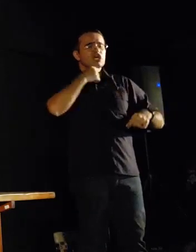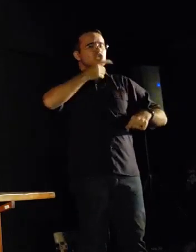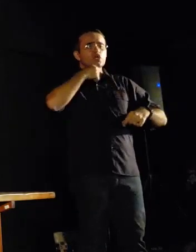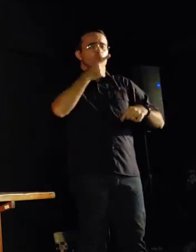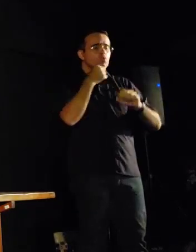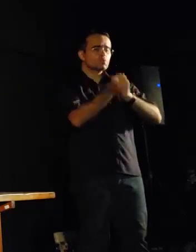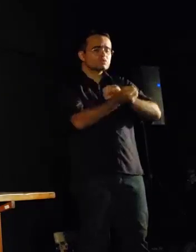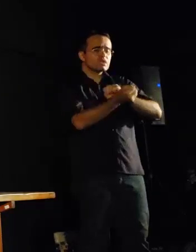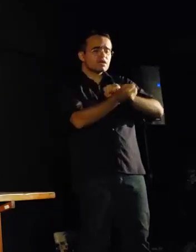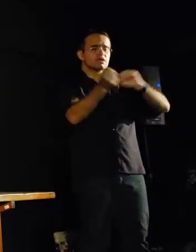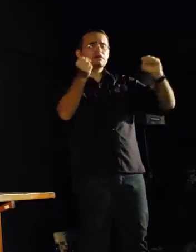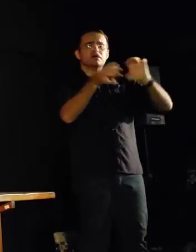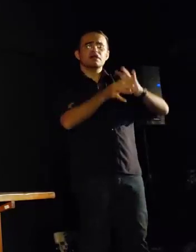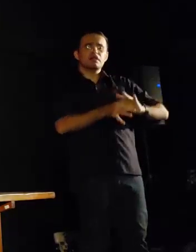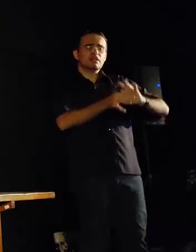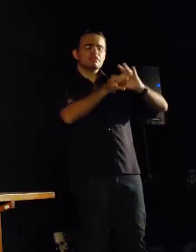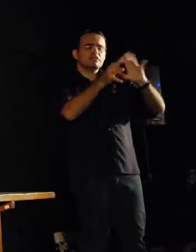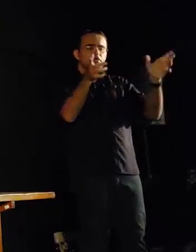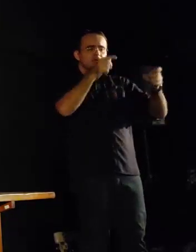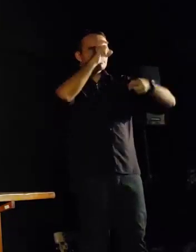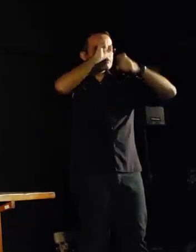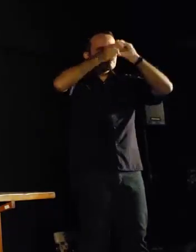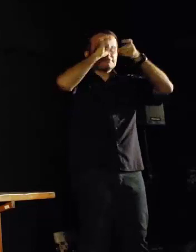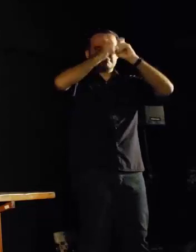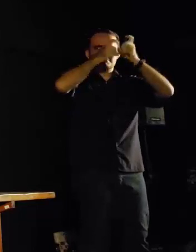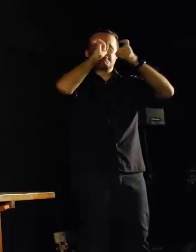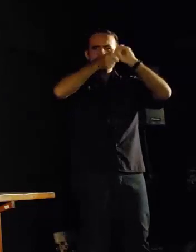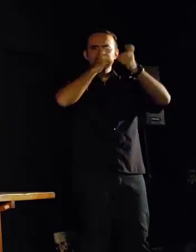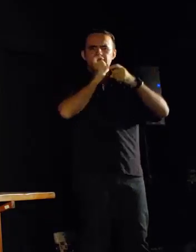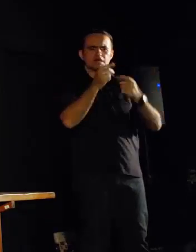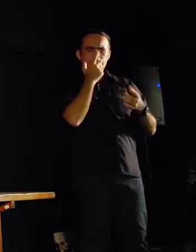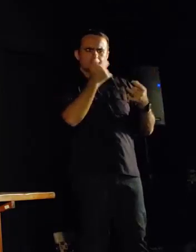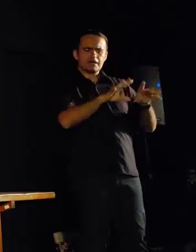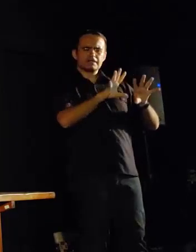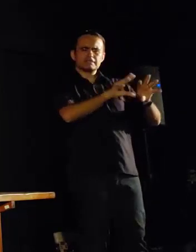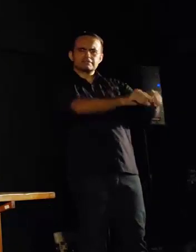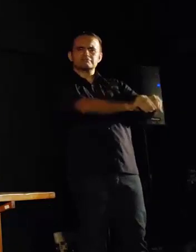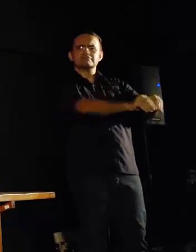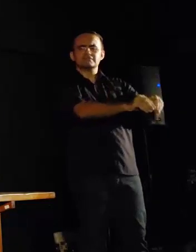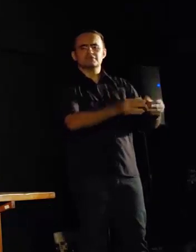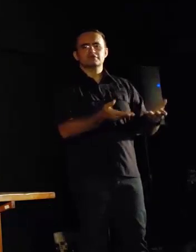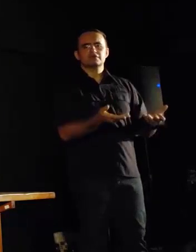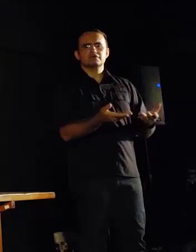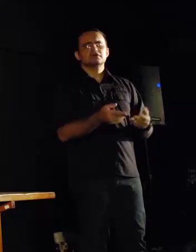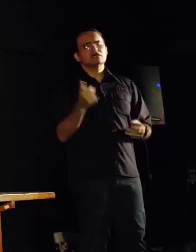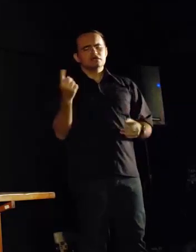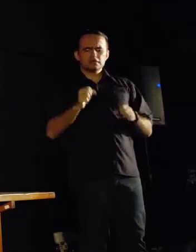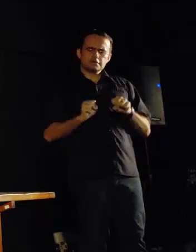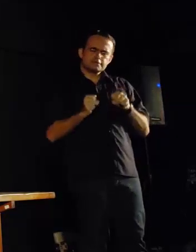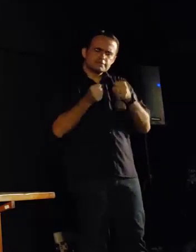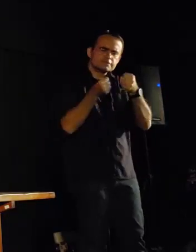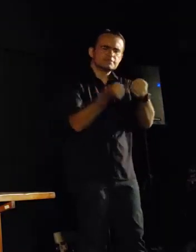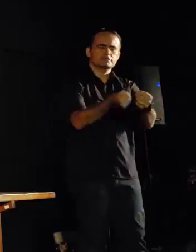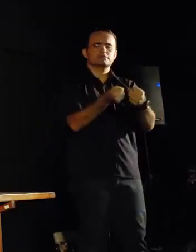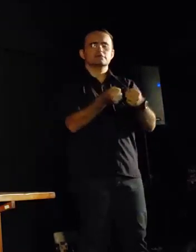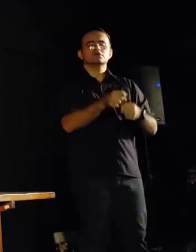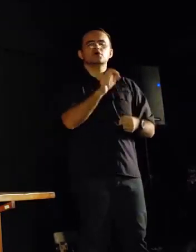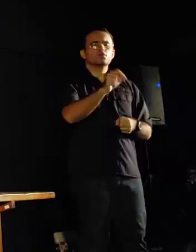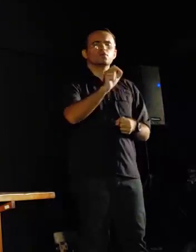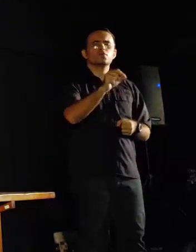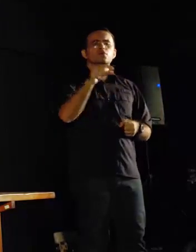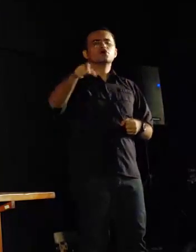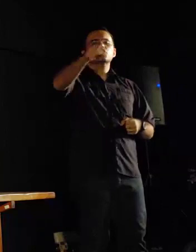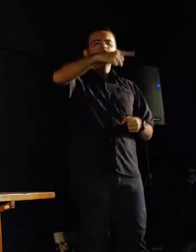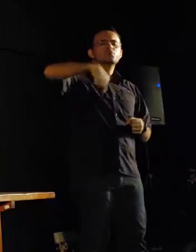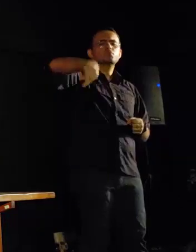todos os vícios que ele representa. Então, eu insistiria muito nesse aspecto, porque, na verdade, talvez esse seja um